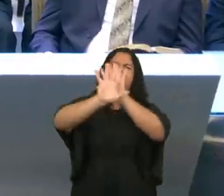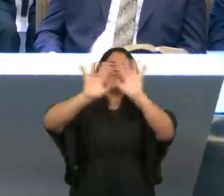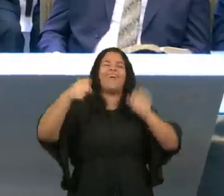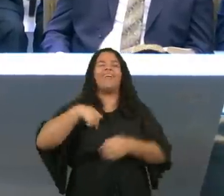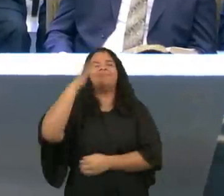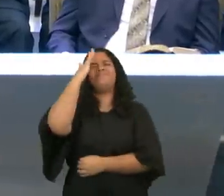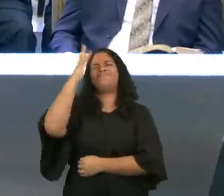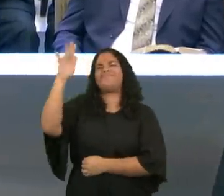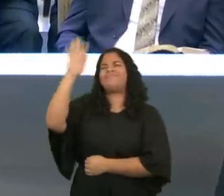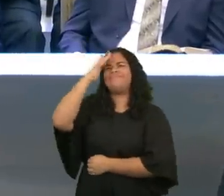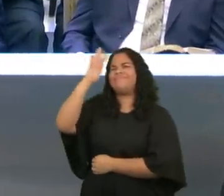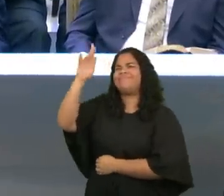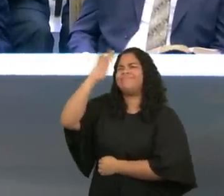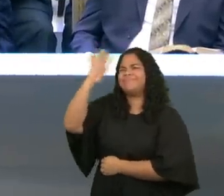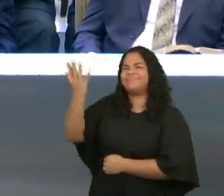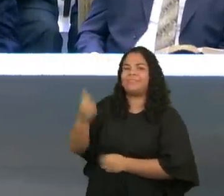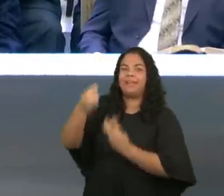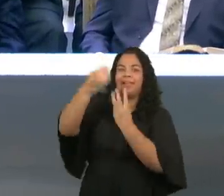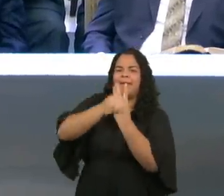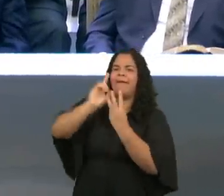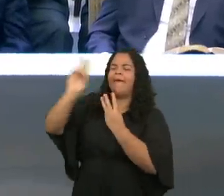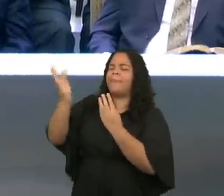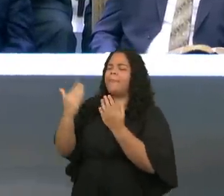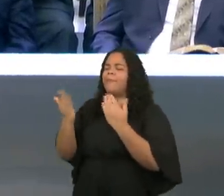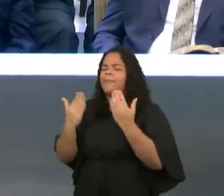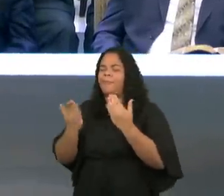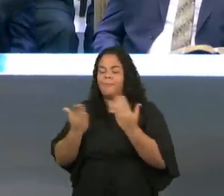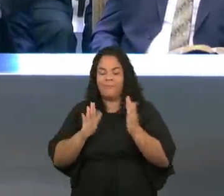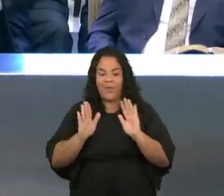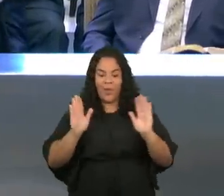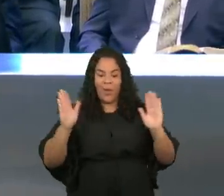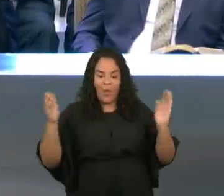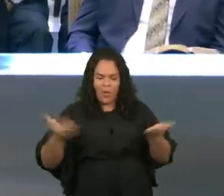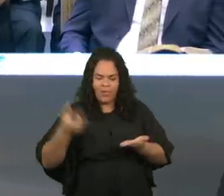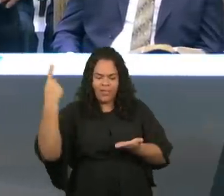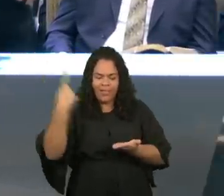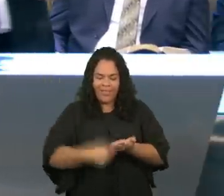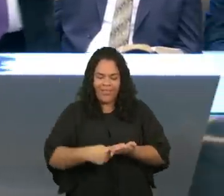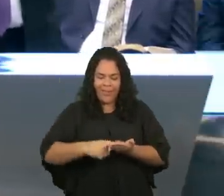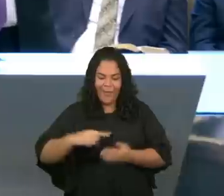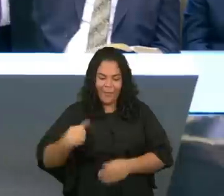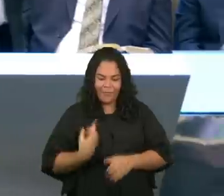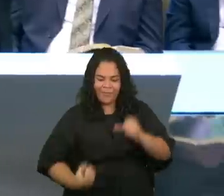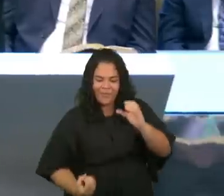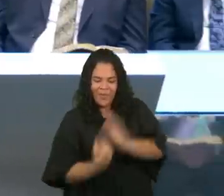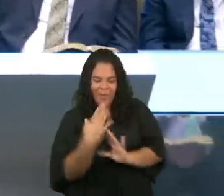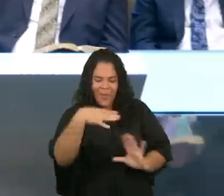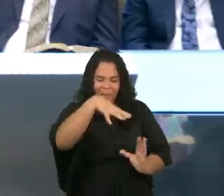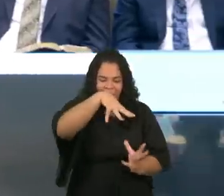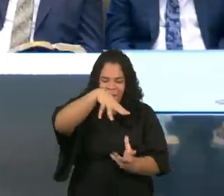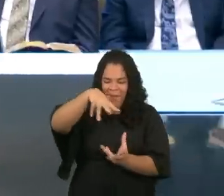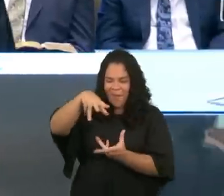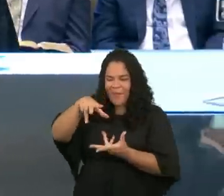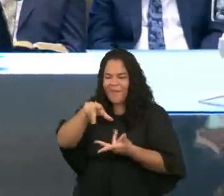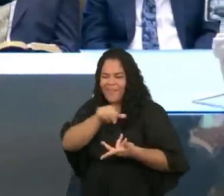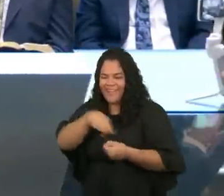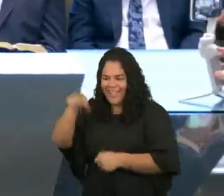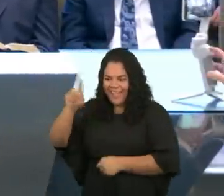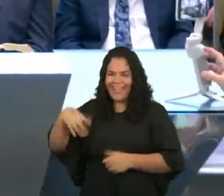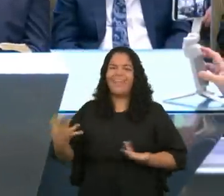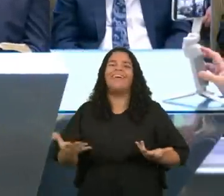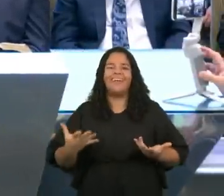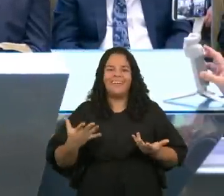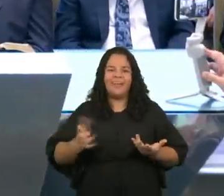dia que disse: hoje é o dia da criação. Uau! Todo mundo sabe como é? Não é que eles são desarrumados, mas é que eles